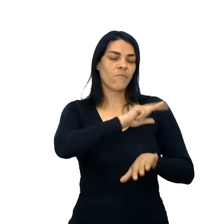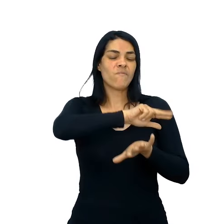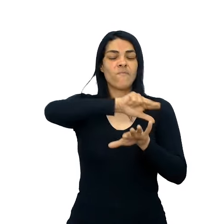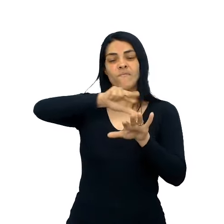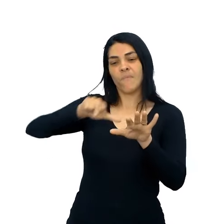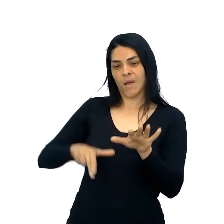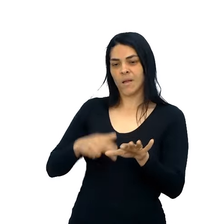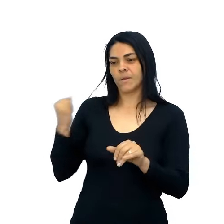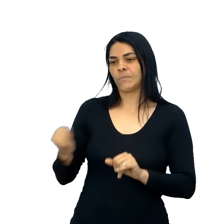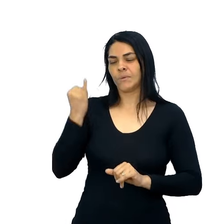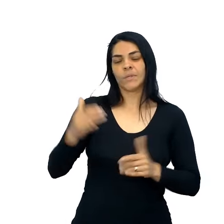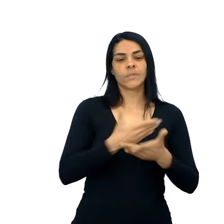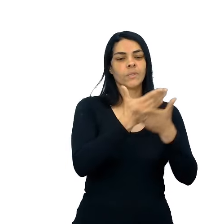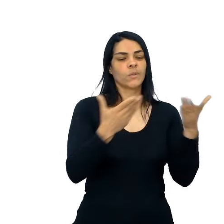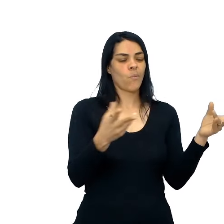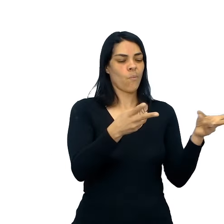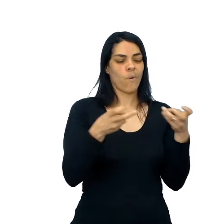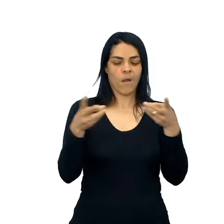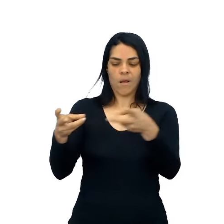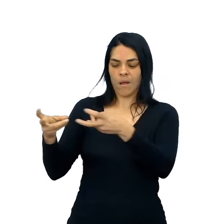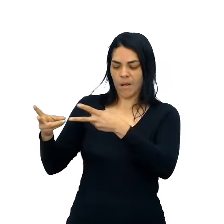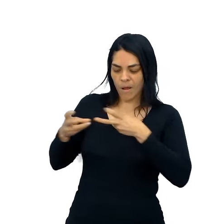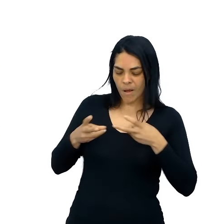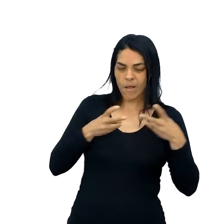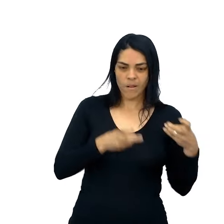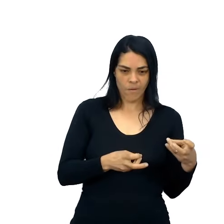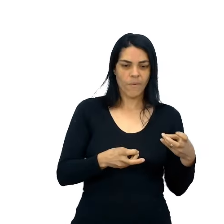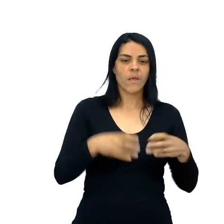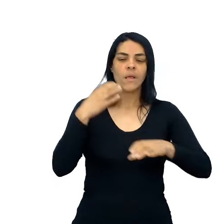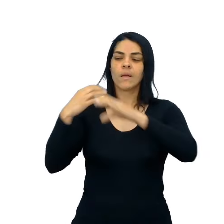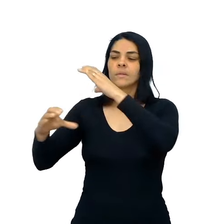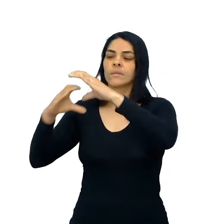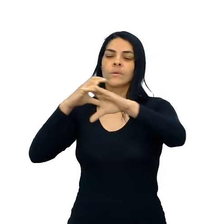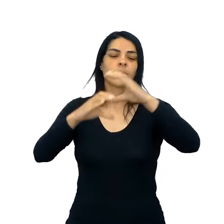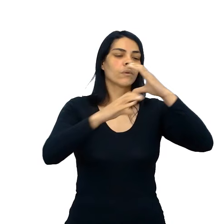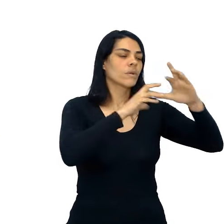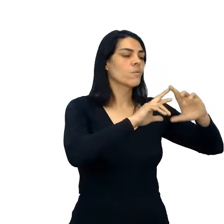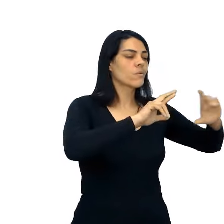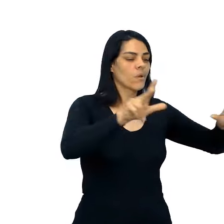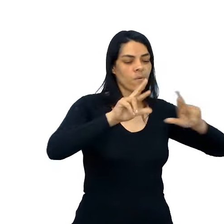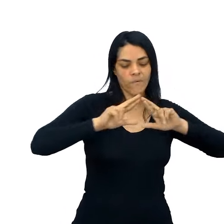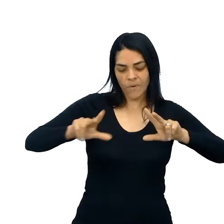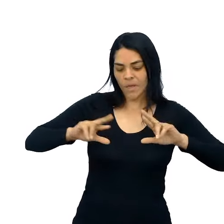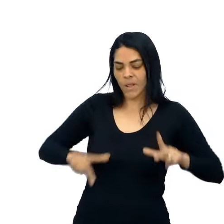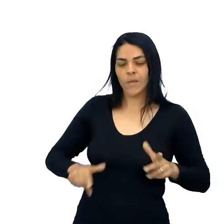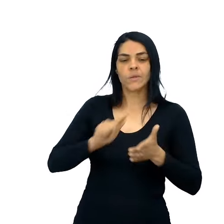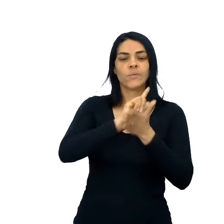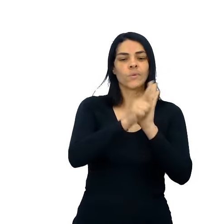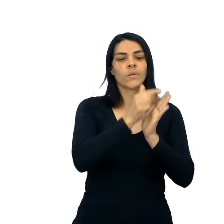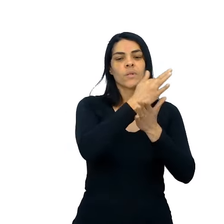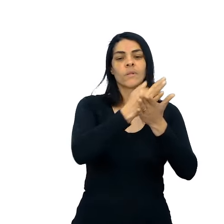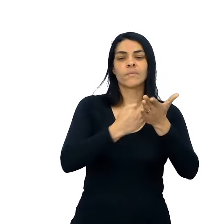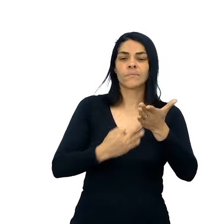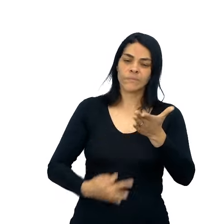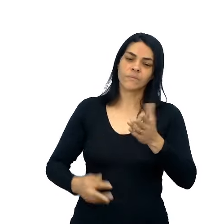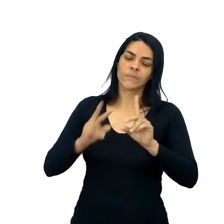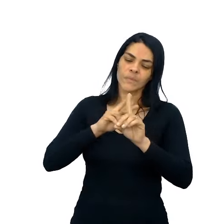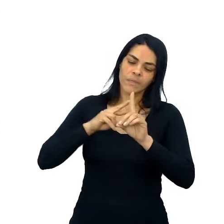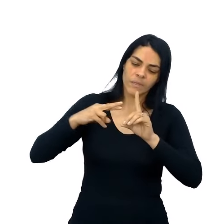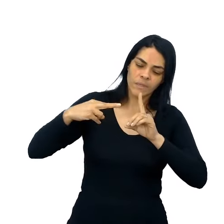essa visão em relação às finalidades comunicativas dos gêneros textuais, e essa perspectiva de Dawes